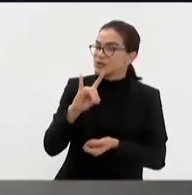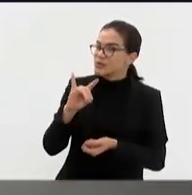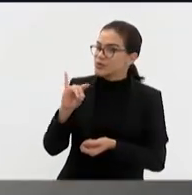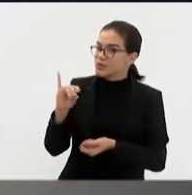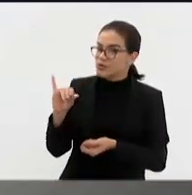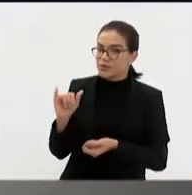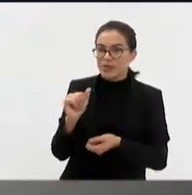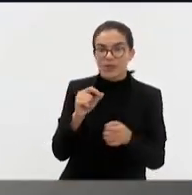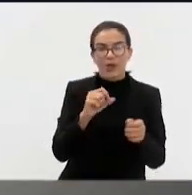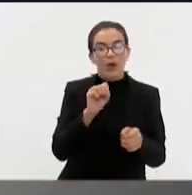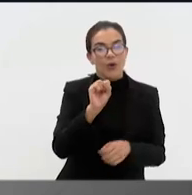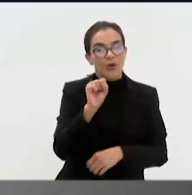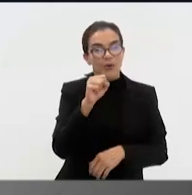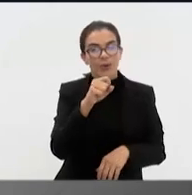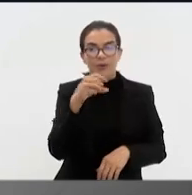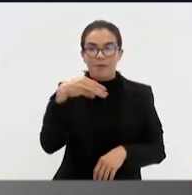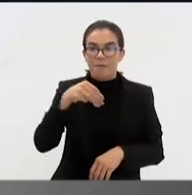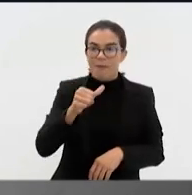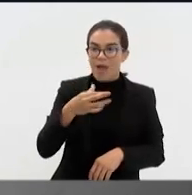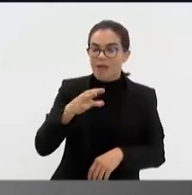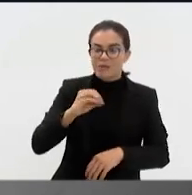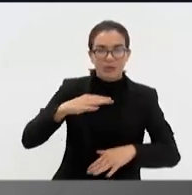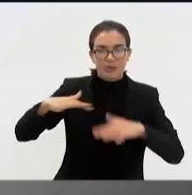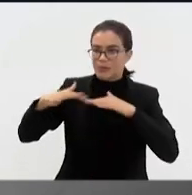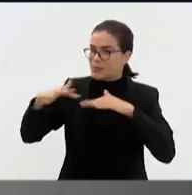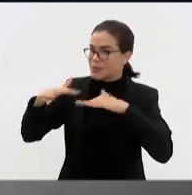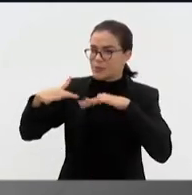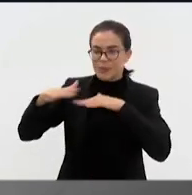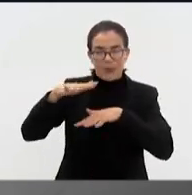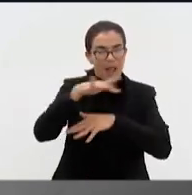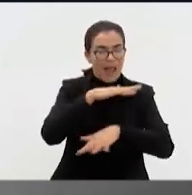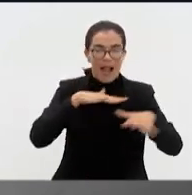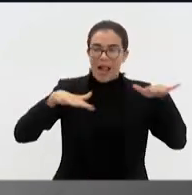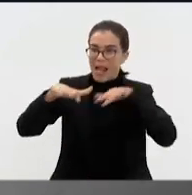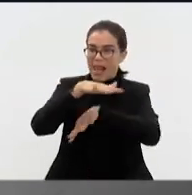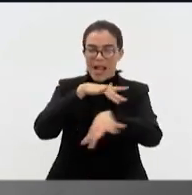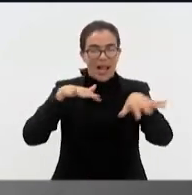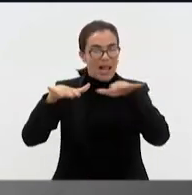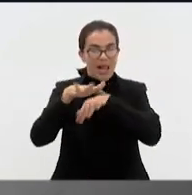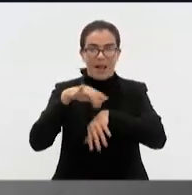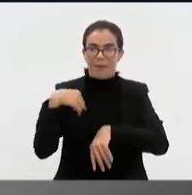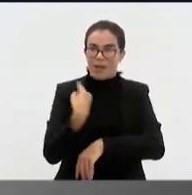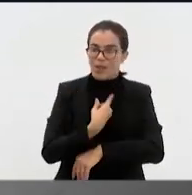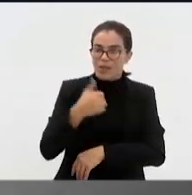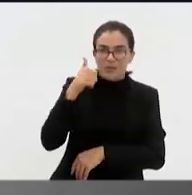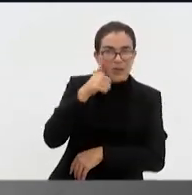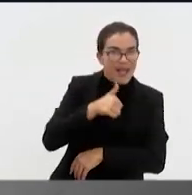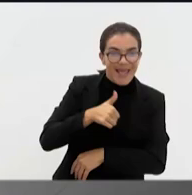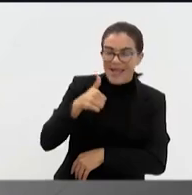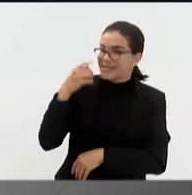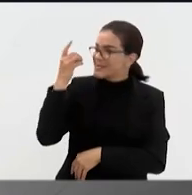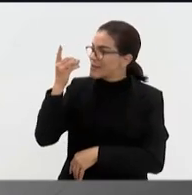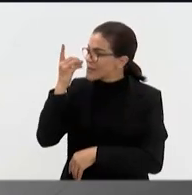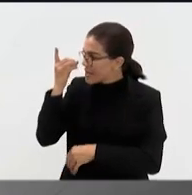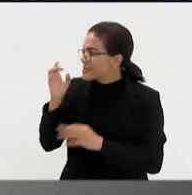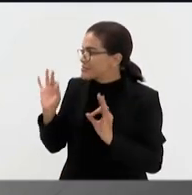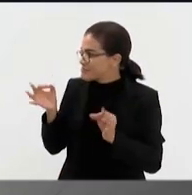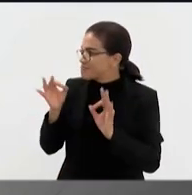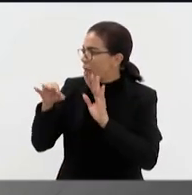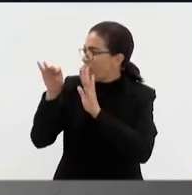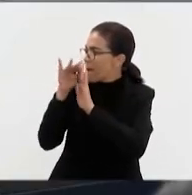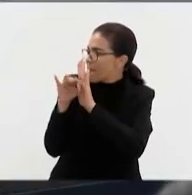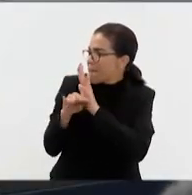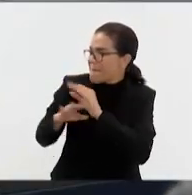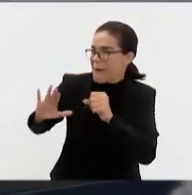na semana do 8 de março, é uma semana muito agitada para nós, deputados e deputadas, especialmente as deputadas, uma agenda muito cheia